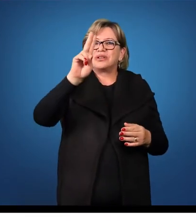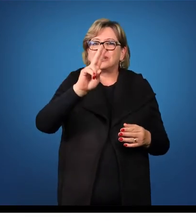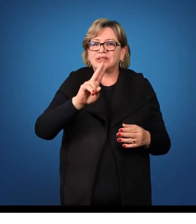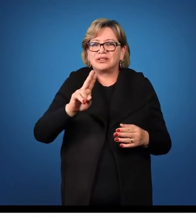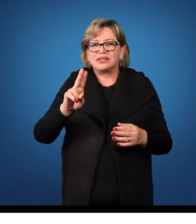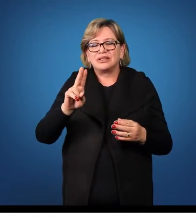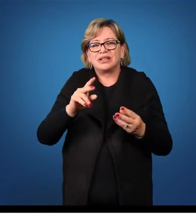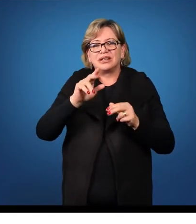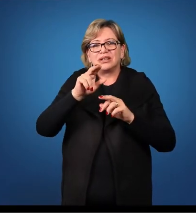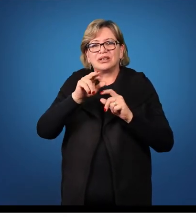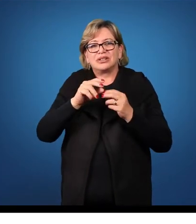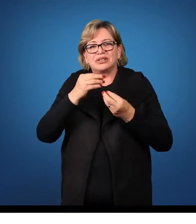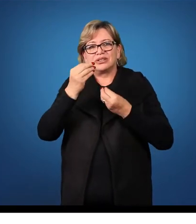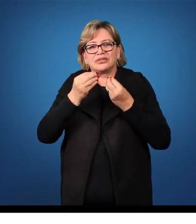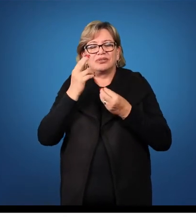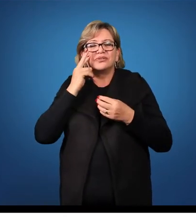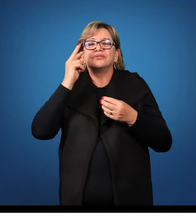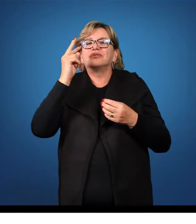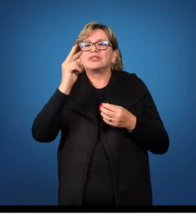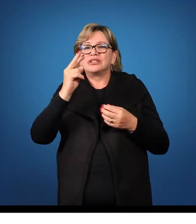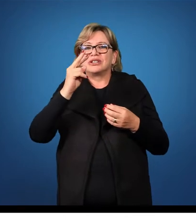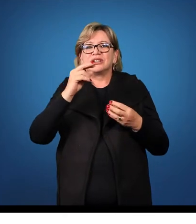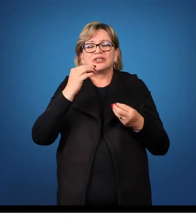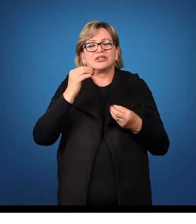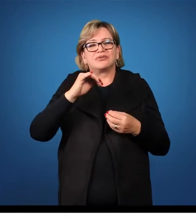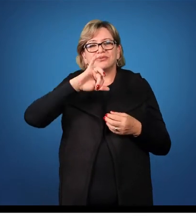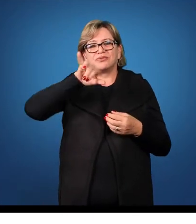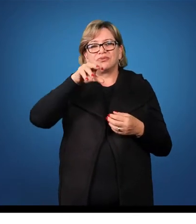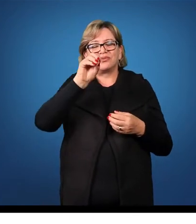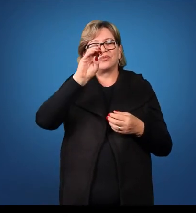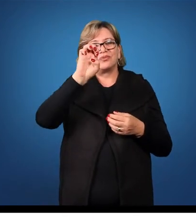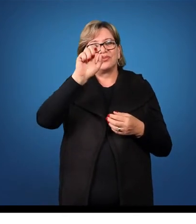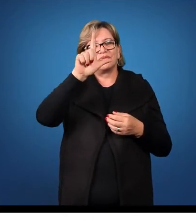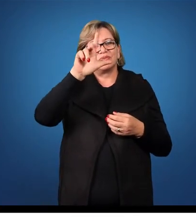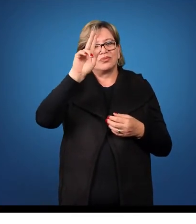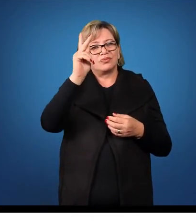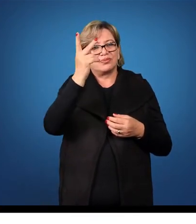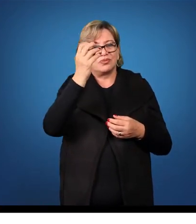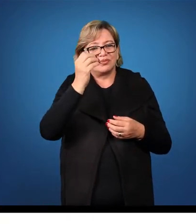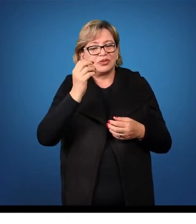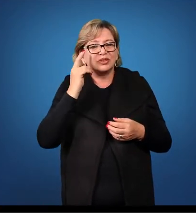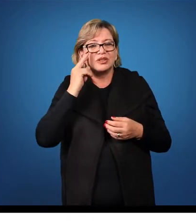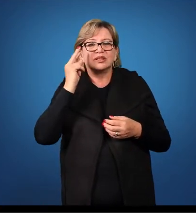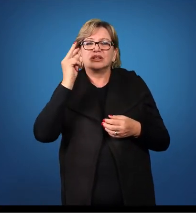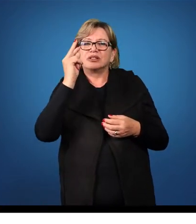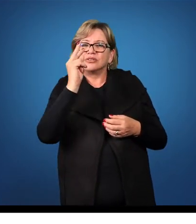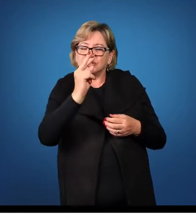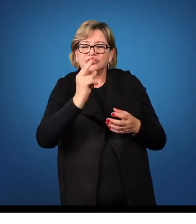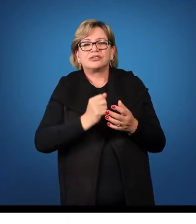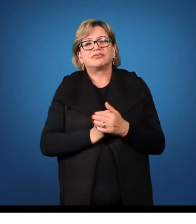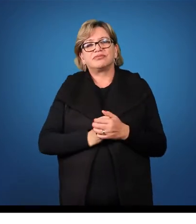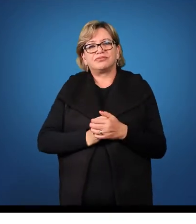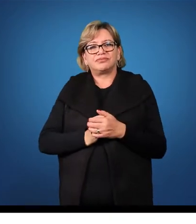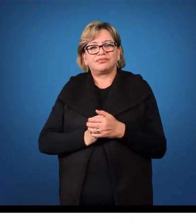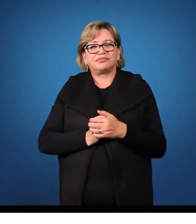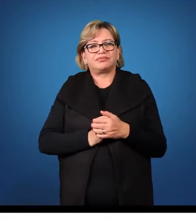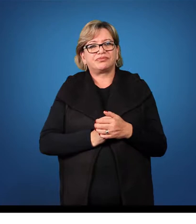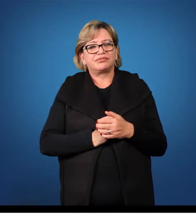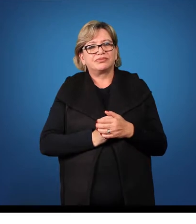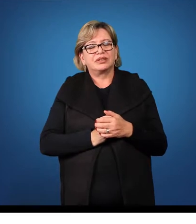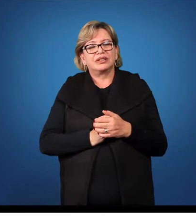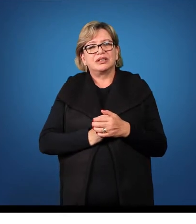joelho do gênio é gênio para o nome nativo genitivo